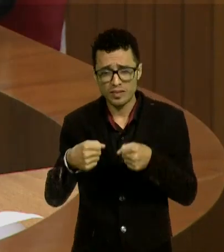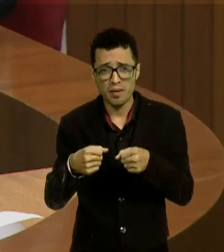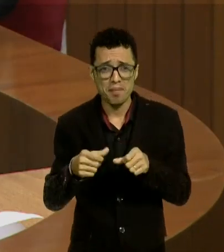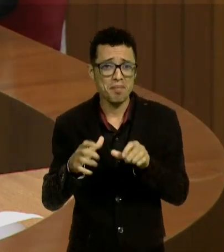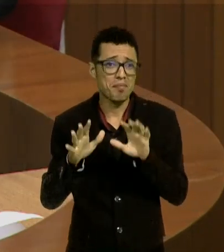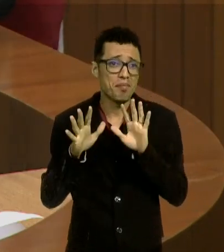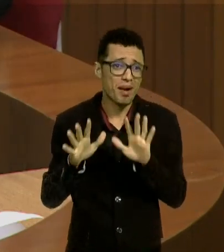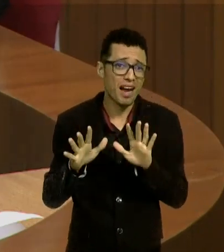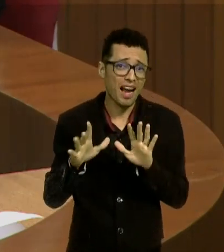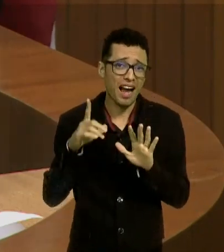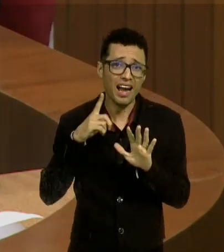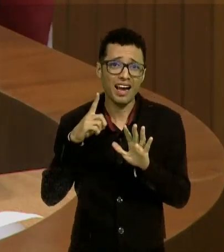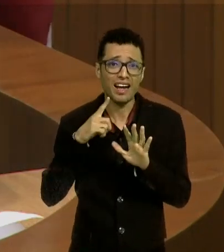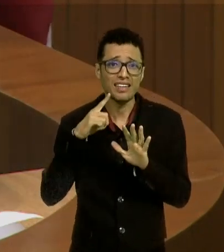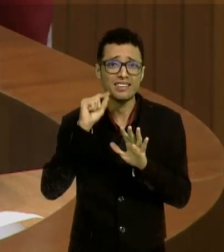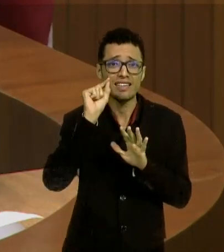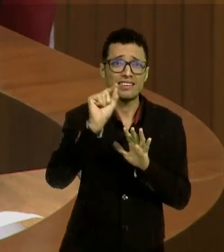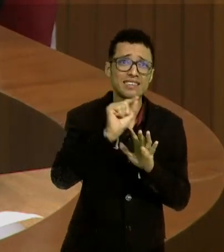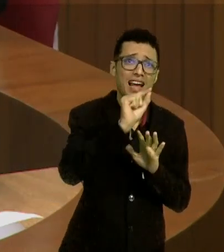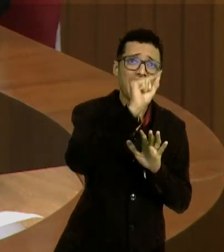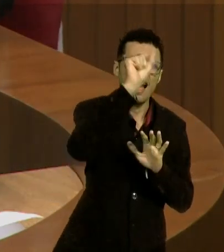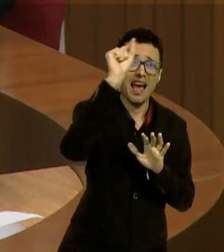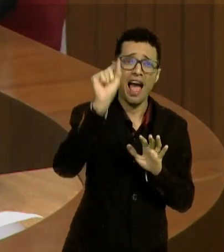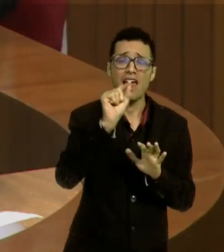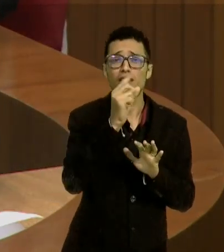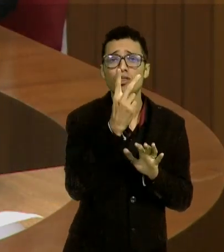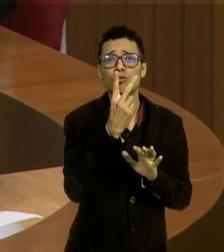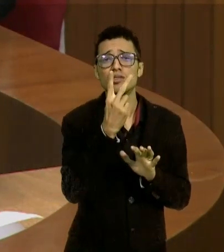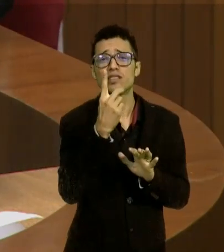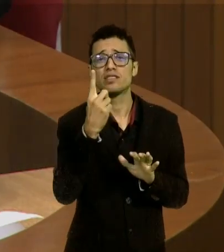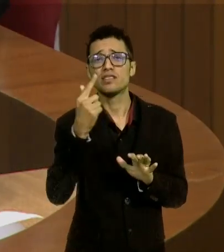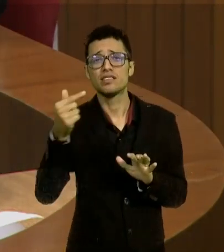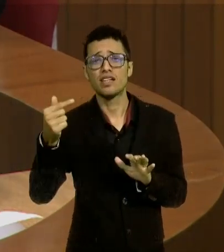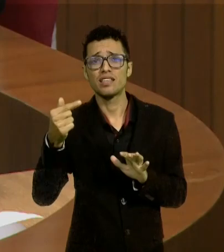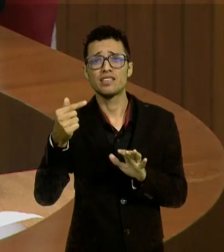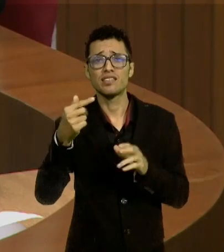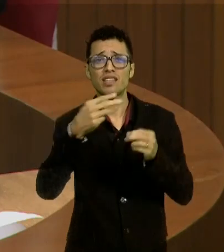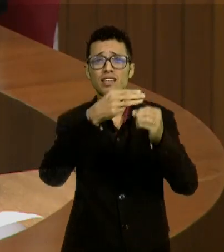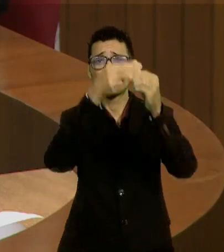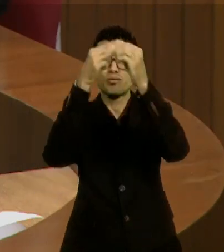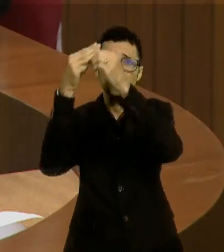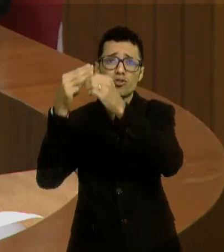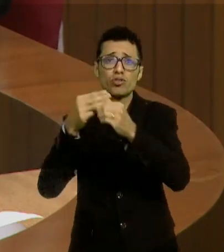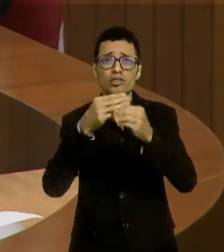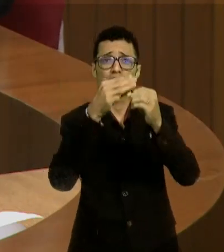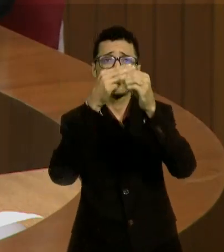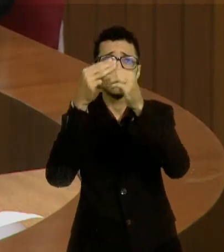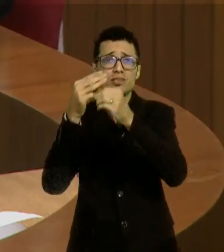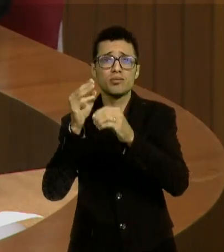217 municípios para cuidar. Eles não têm como estar todo dia